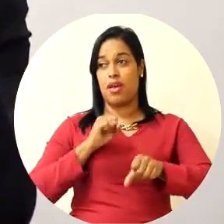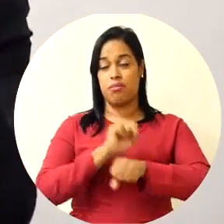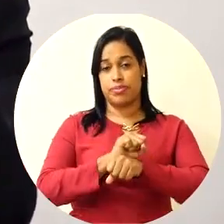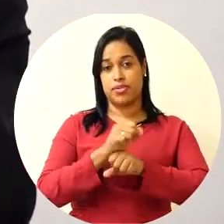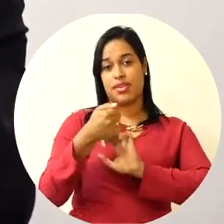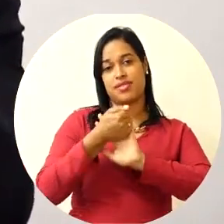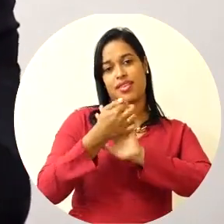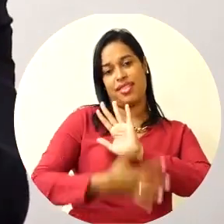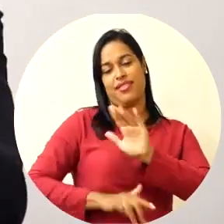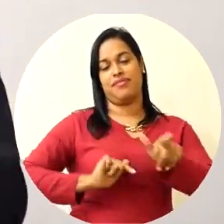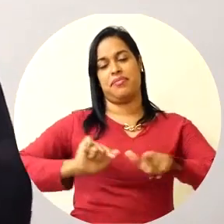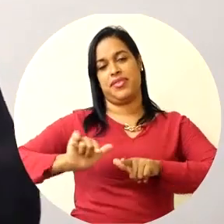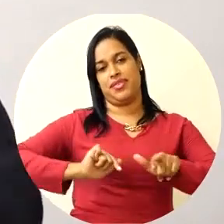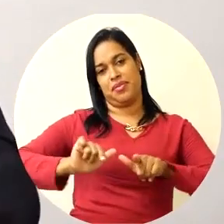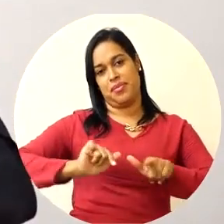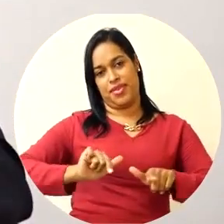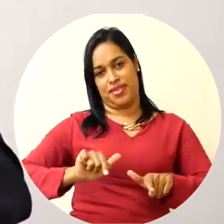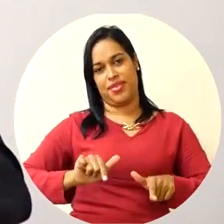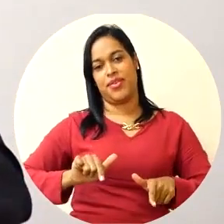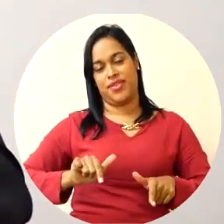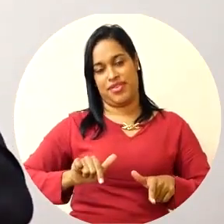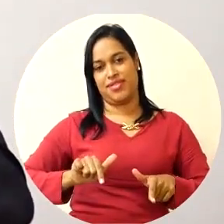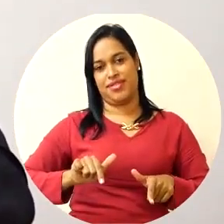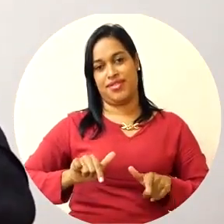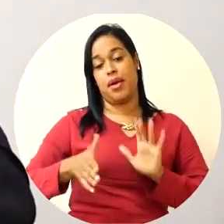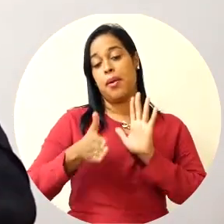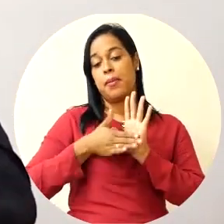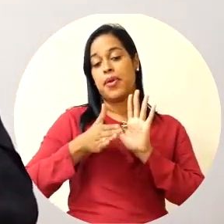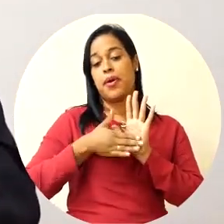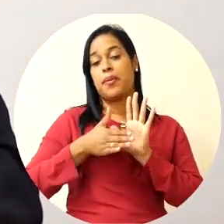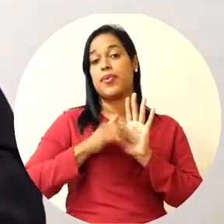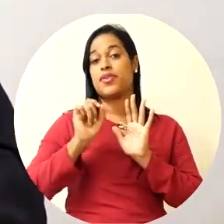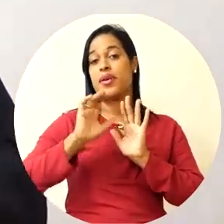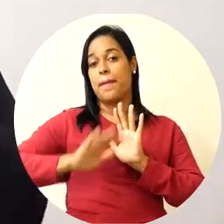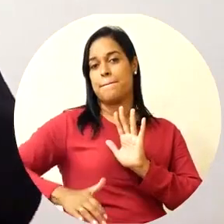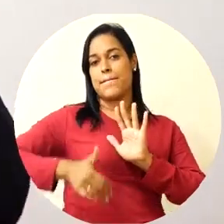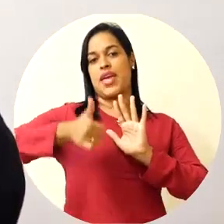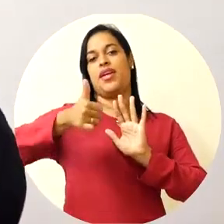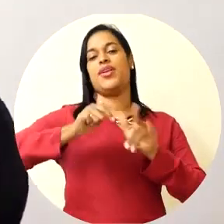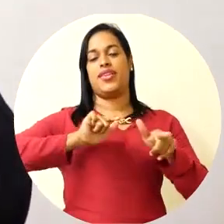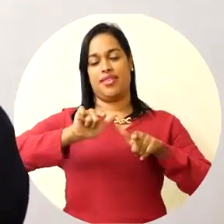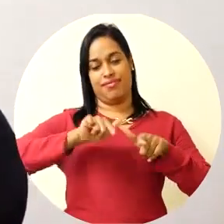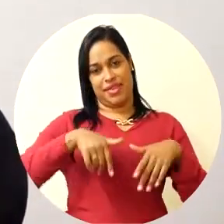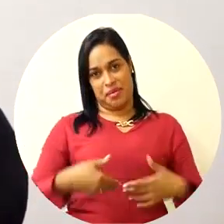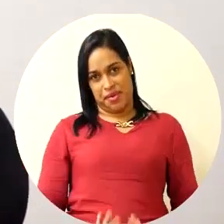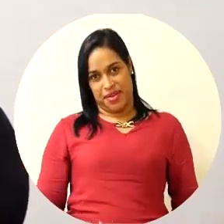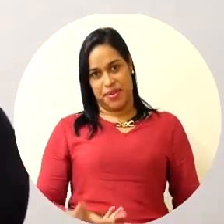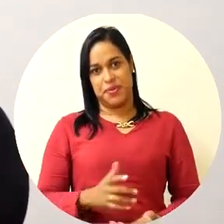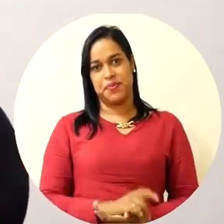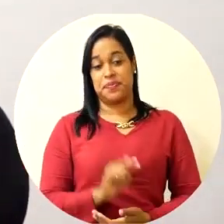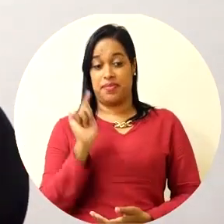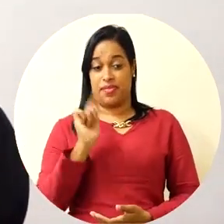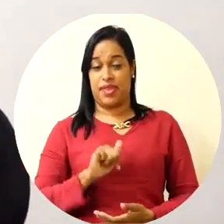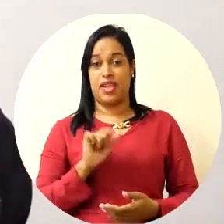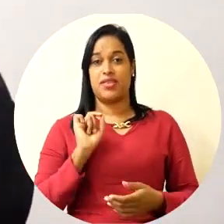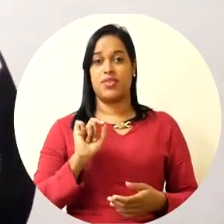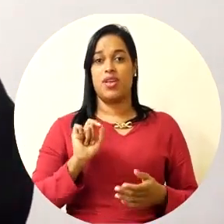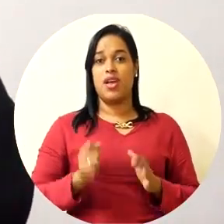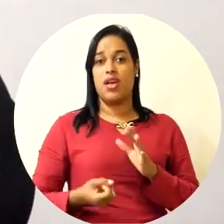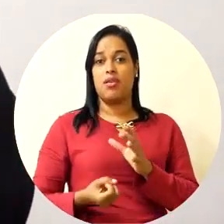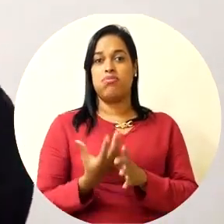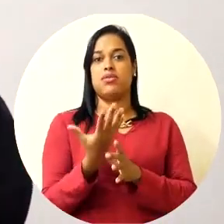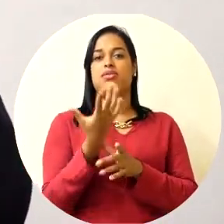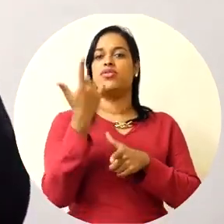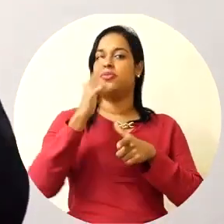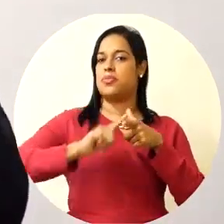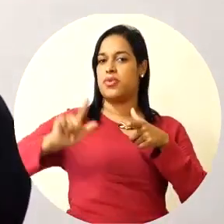significa a paralisação das atividades pelos trabalhadores, propondo melhorias nas condições de trabalho. Diante